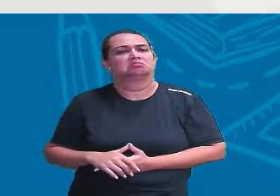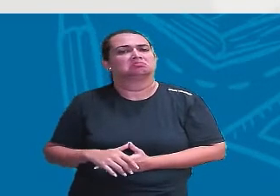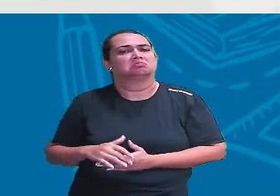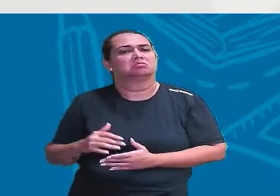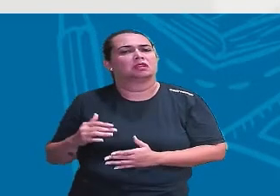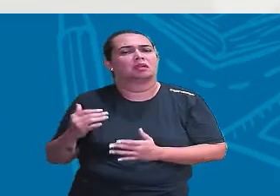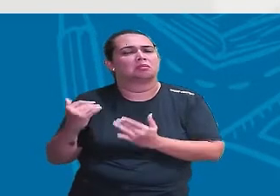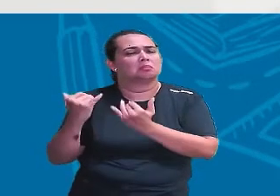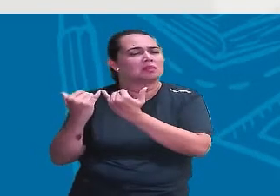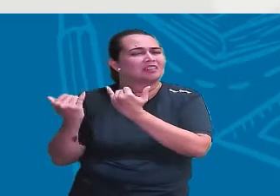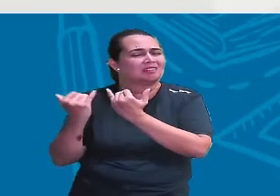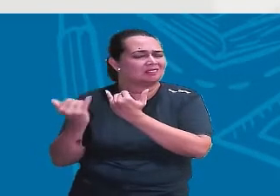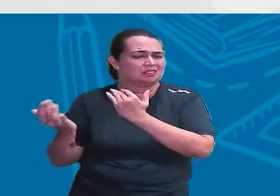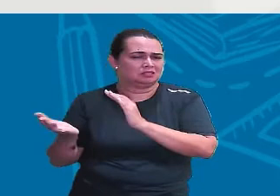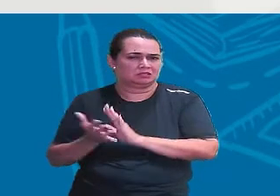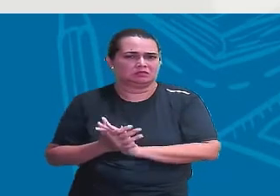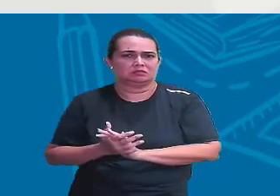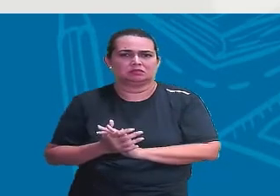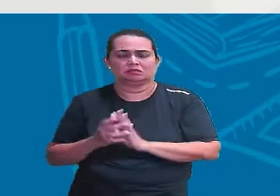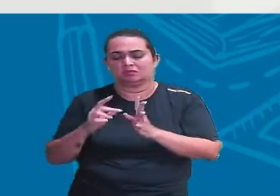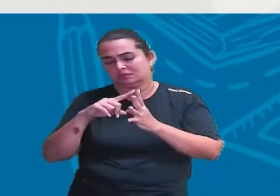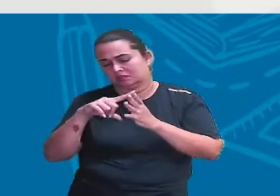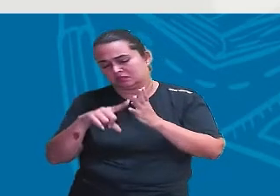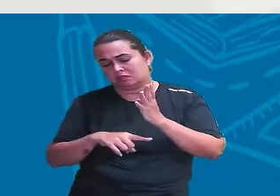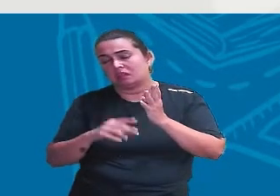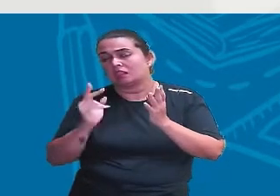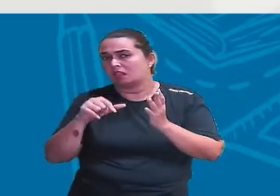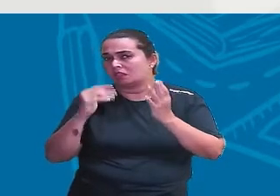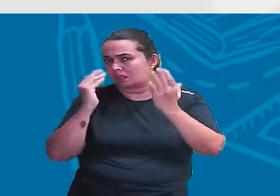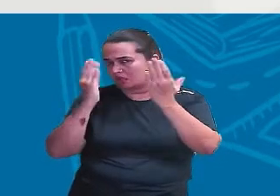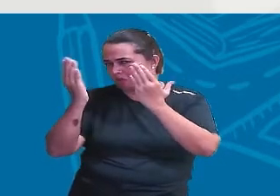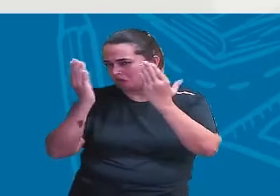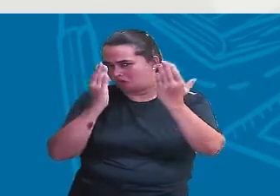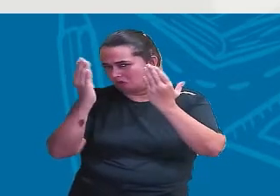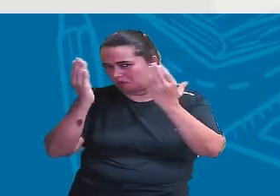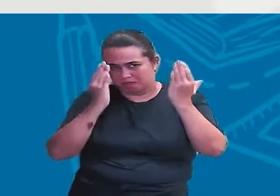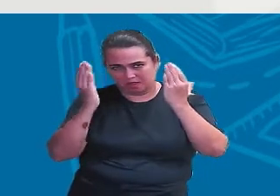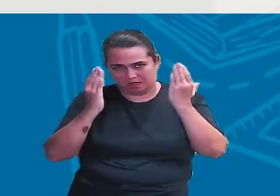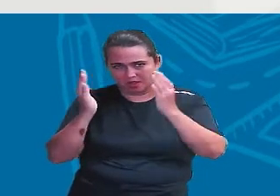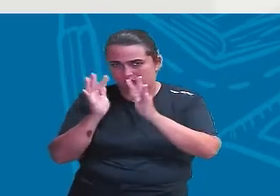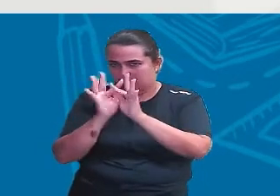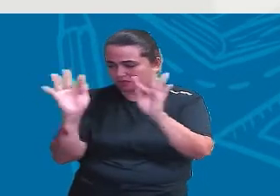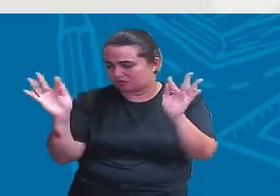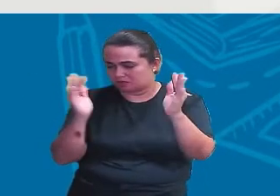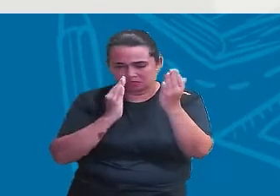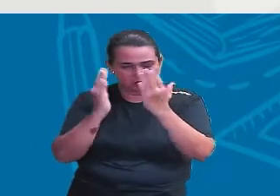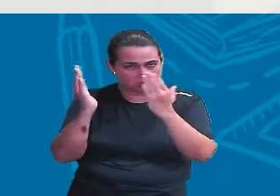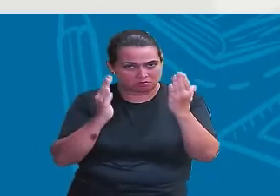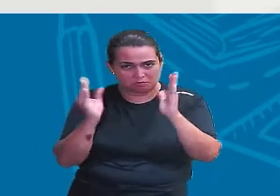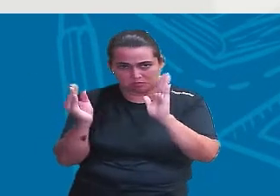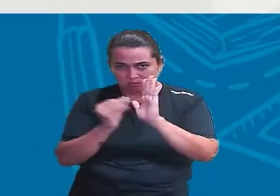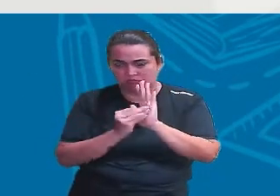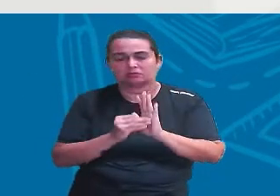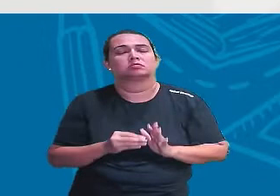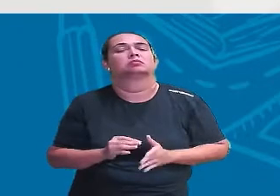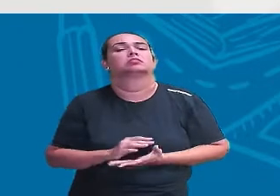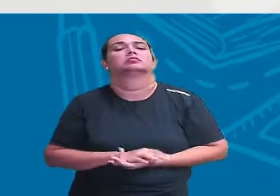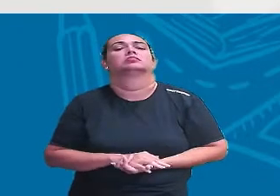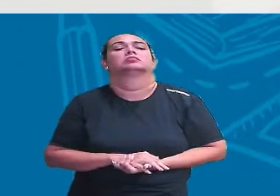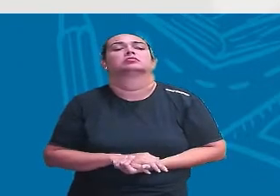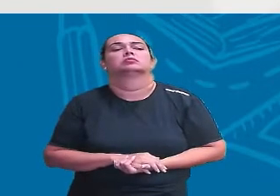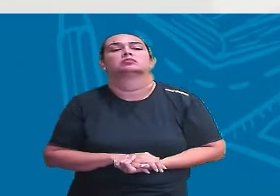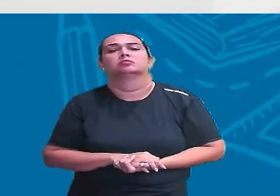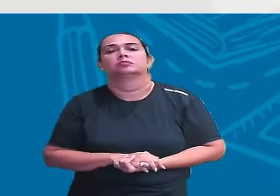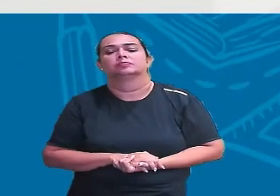uma comparação. Tá? Então, é só você fazer a sua frase e usar como comparação. E tem uma dica também que eu vou dar daqui a